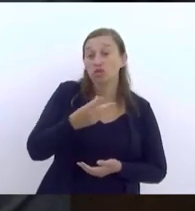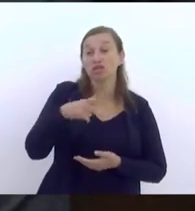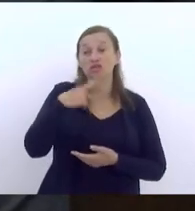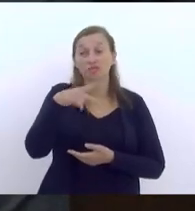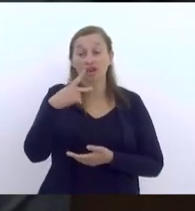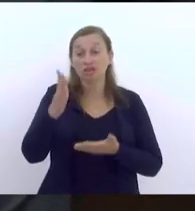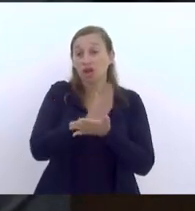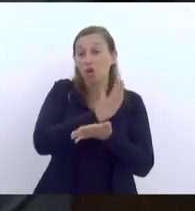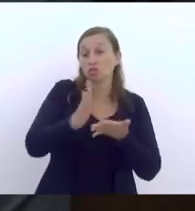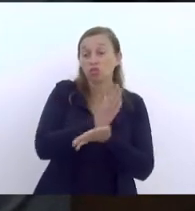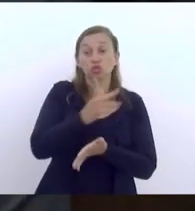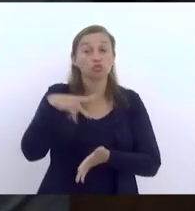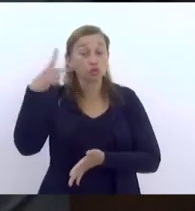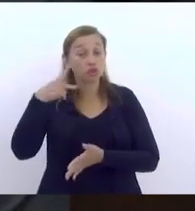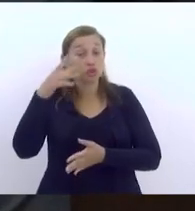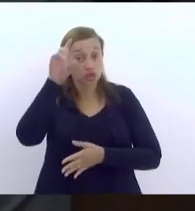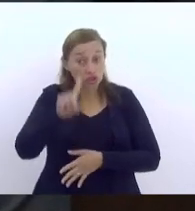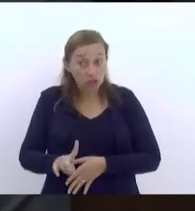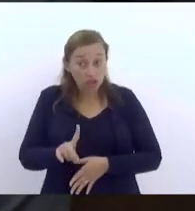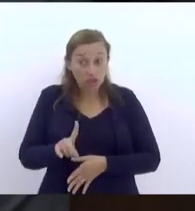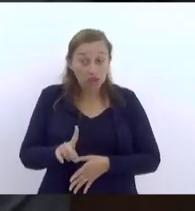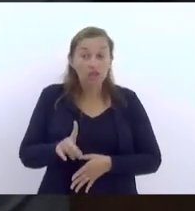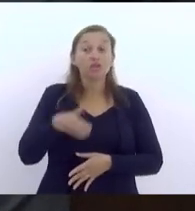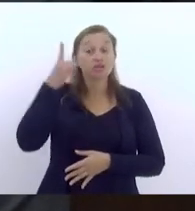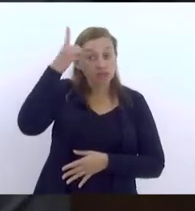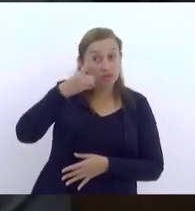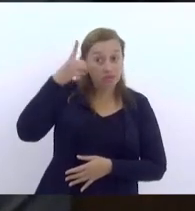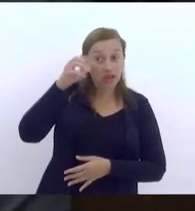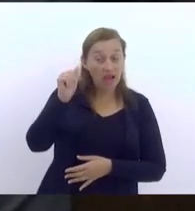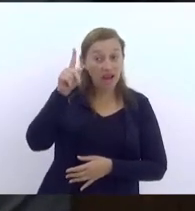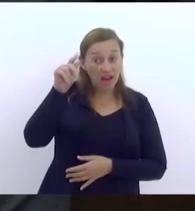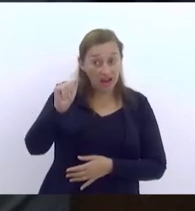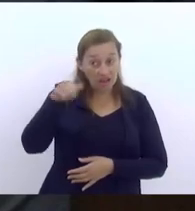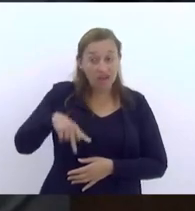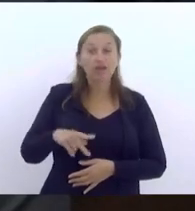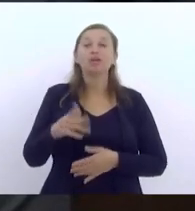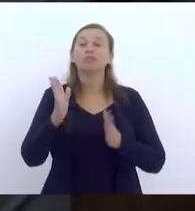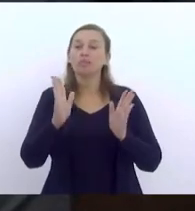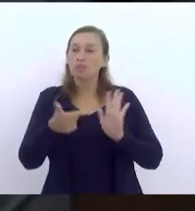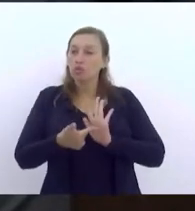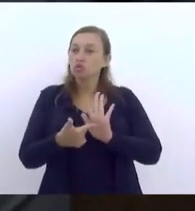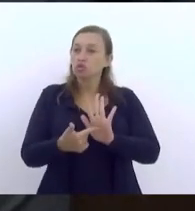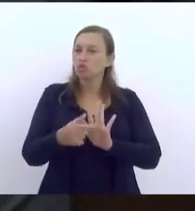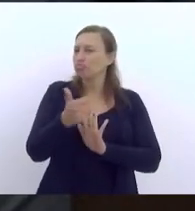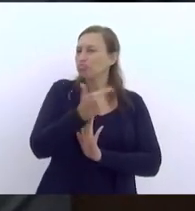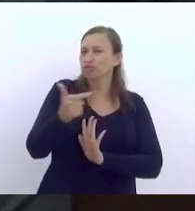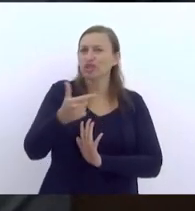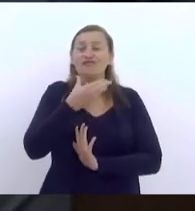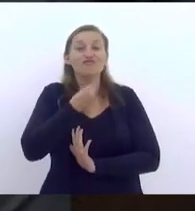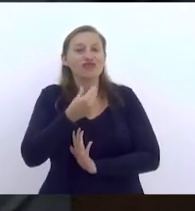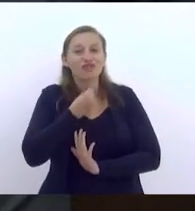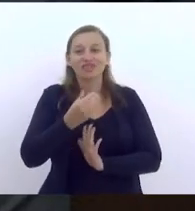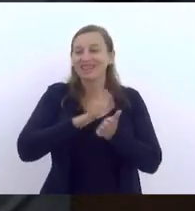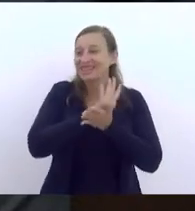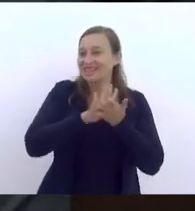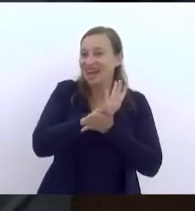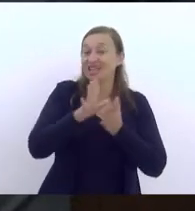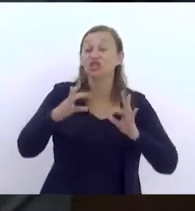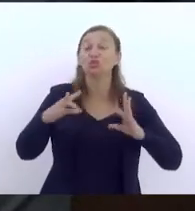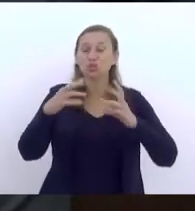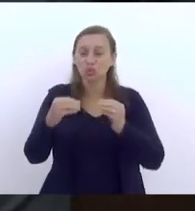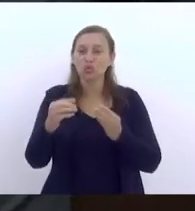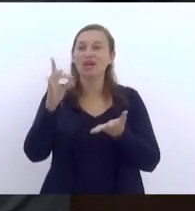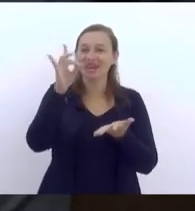alguns políticos de direita, e o deputado Alan Lopes acabou de mostrar que não há falácia nenhuma em tudo que